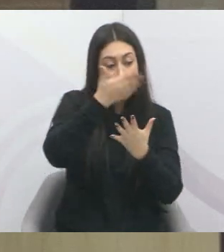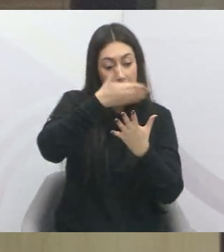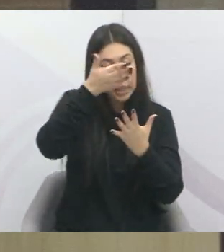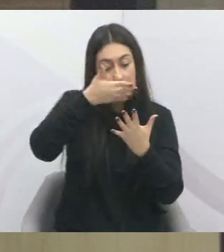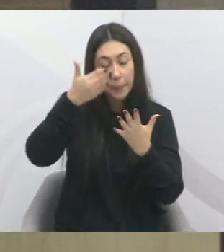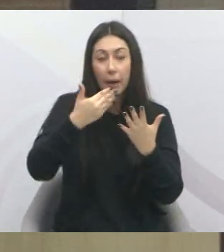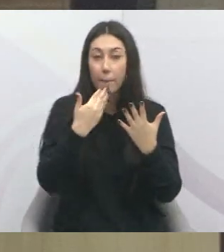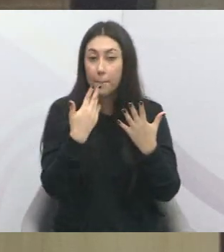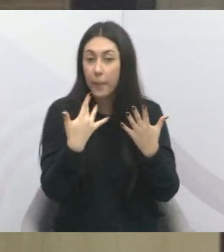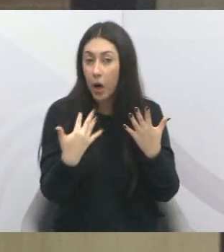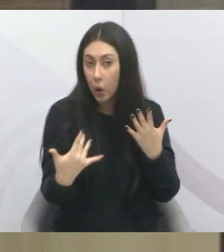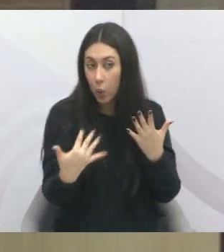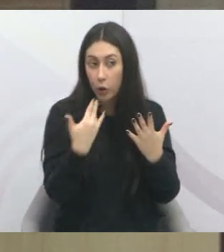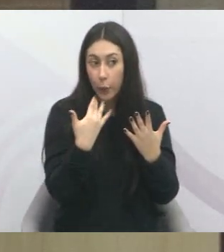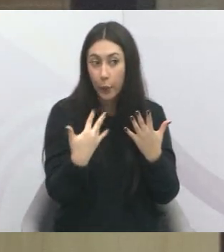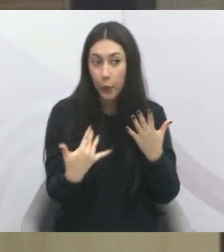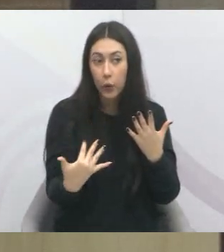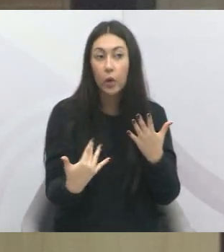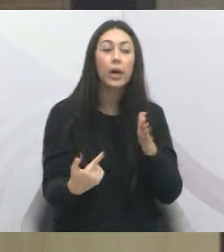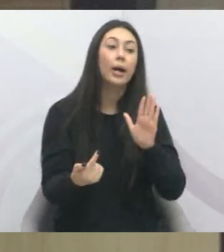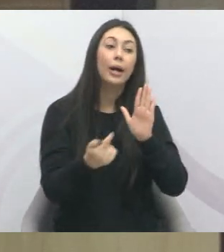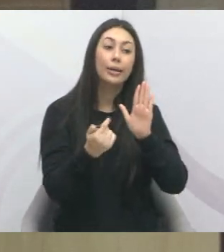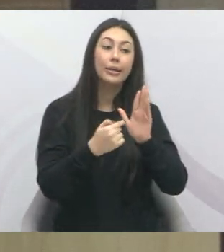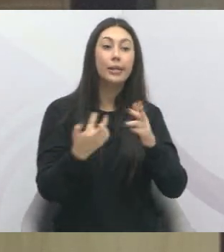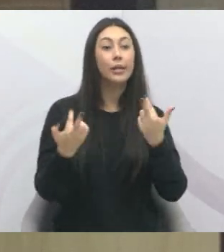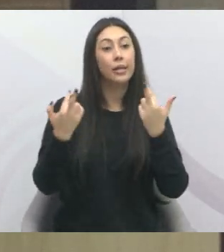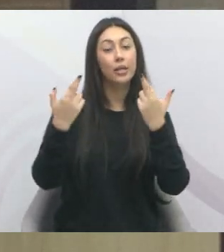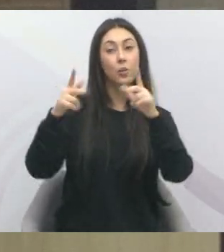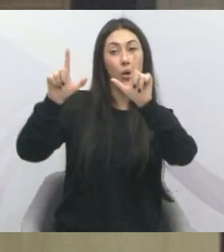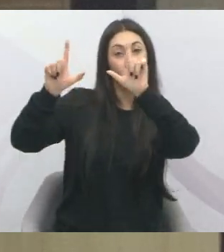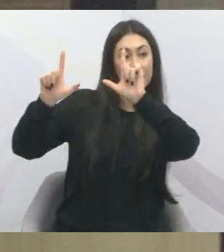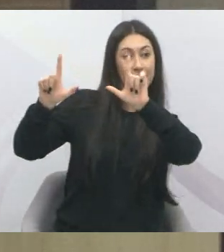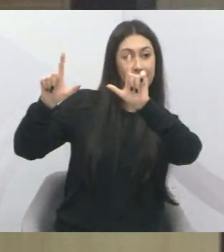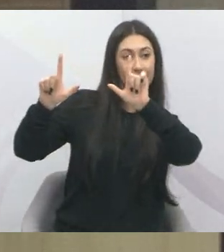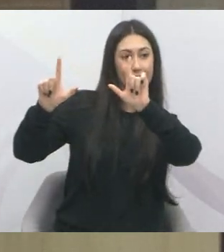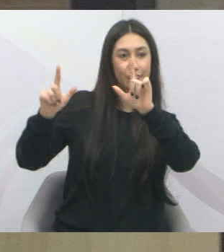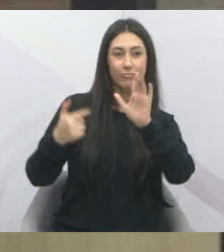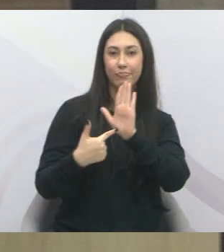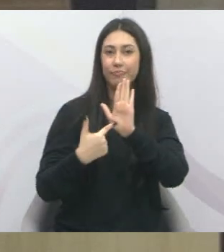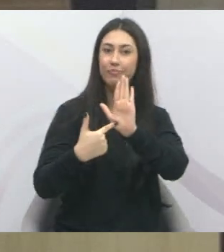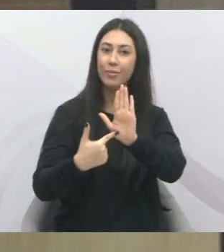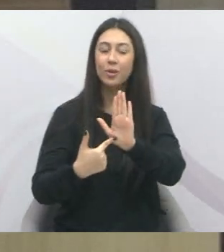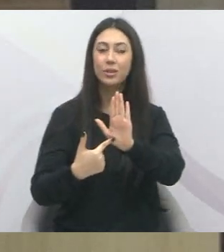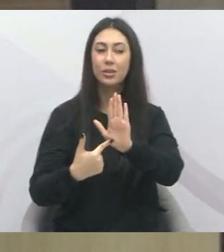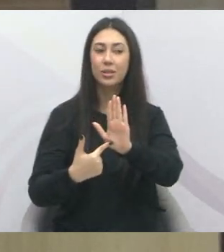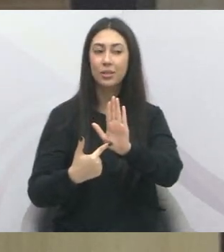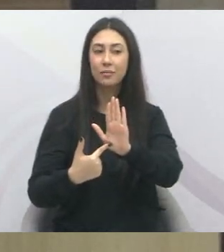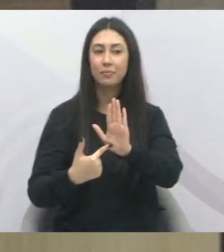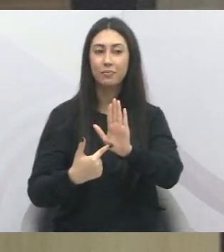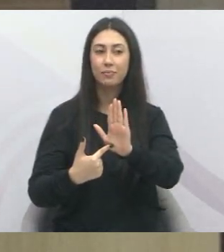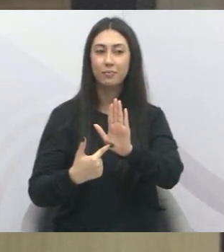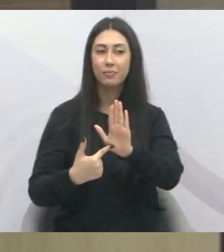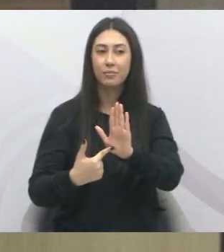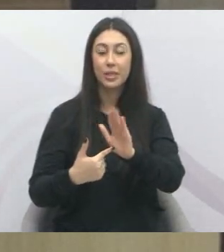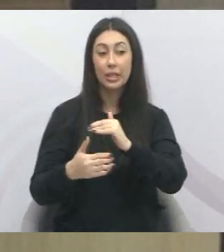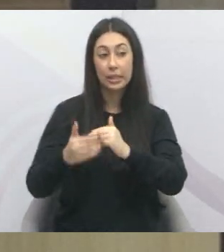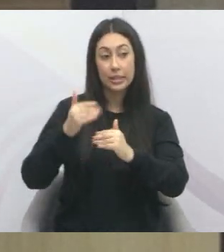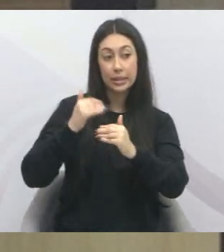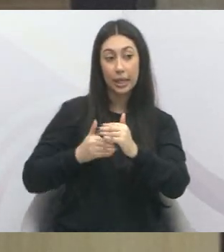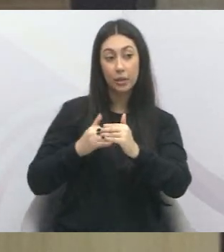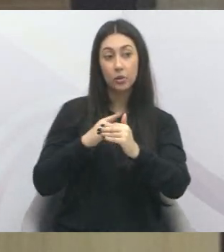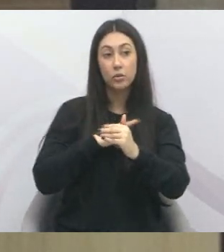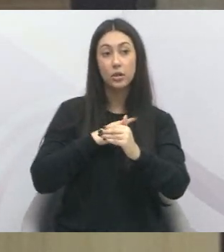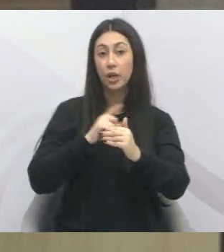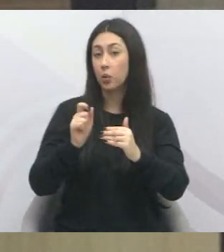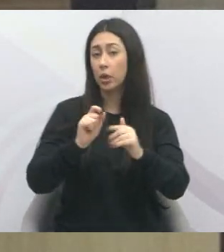cores. E essa tela é a que aparece na televisão, na recepção externa. Na recepção interna, eu tenho o quê? Eu